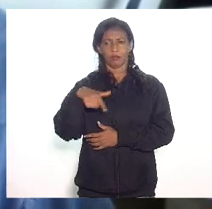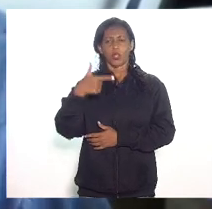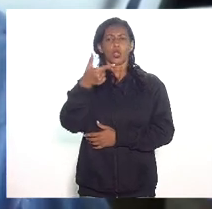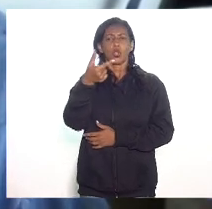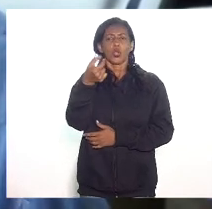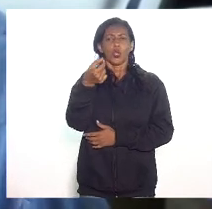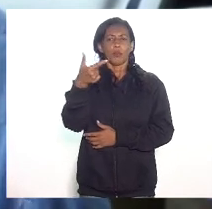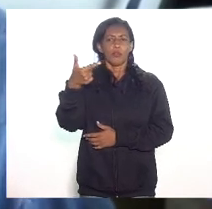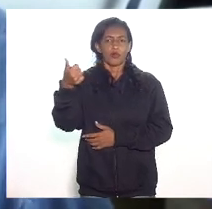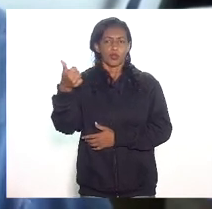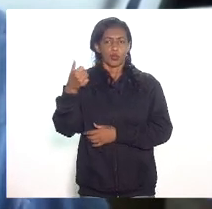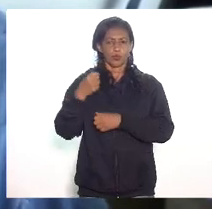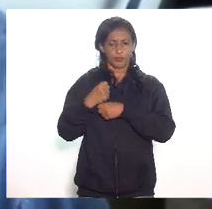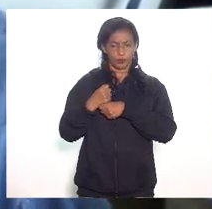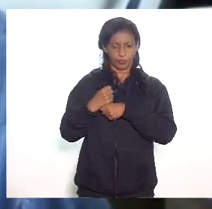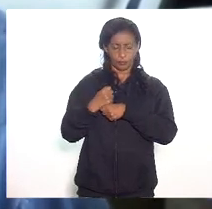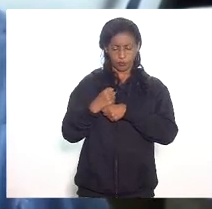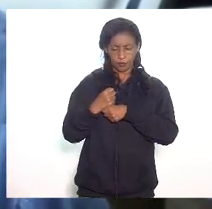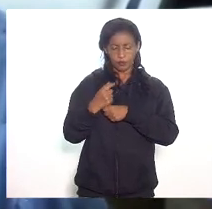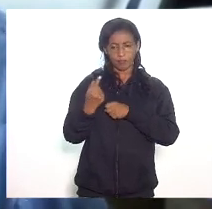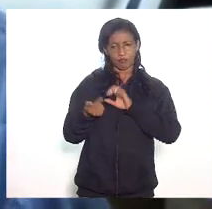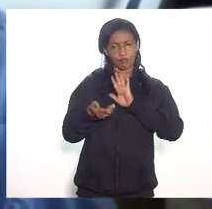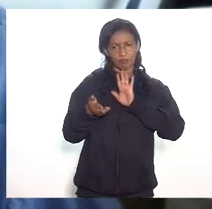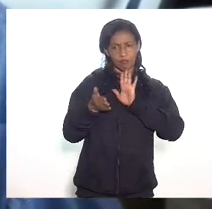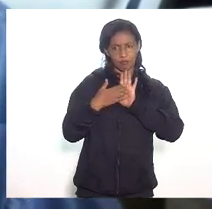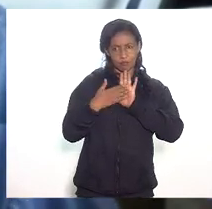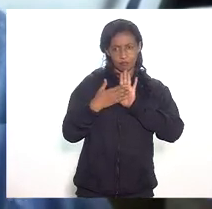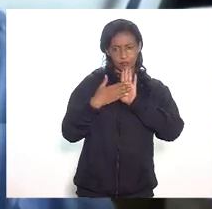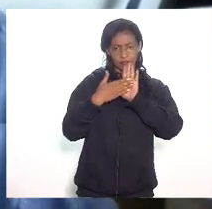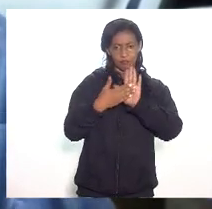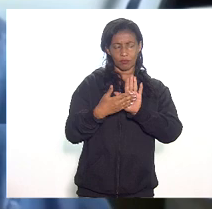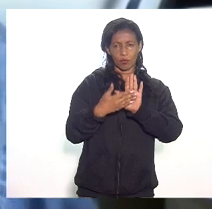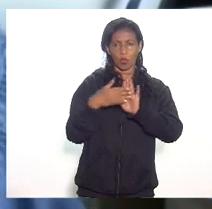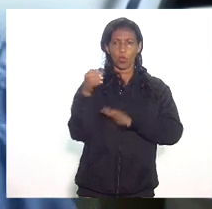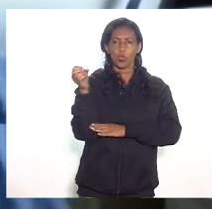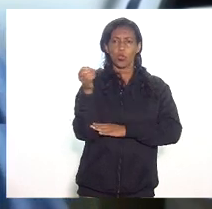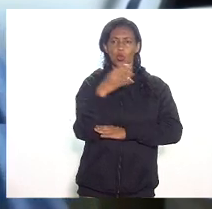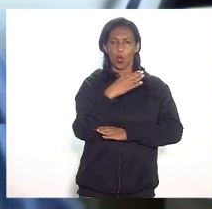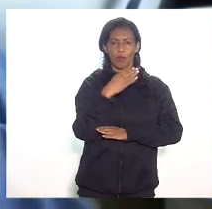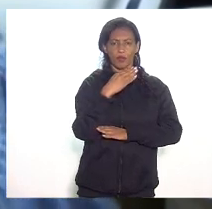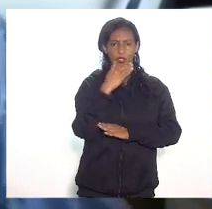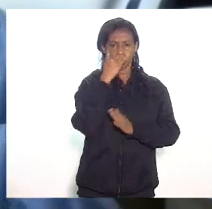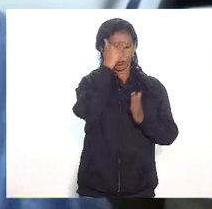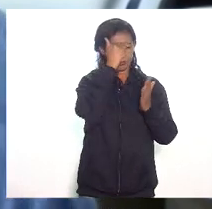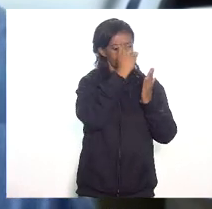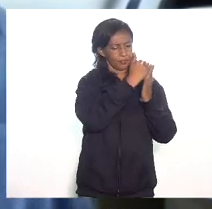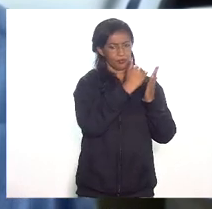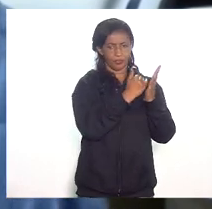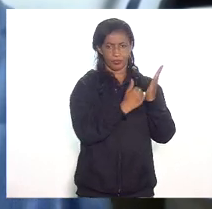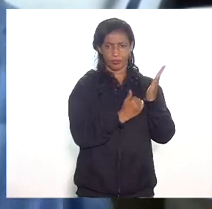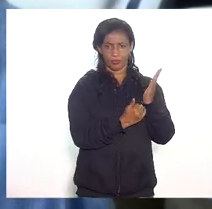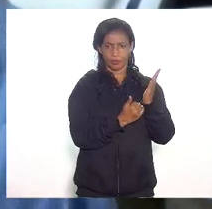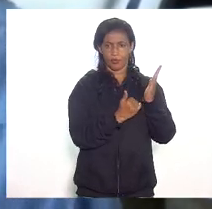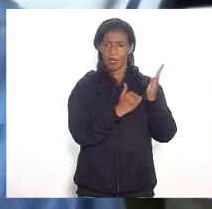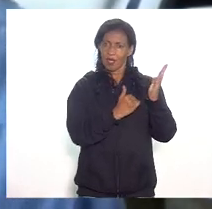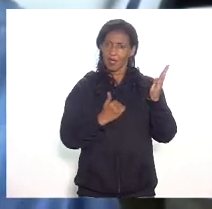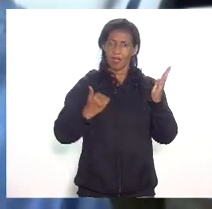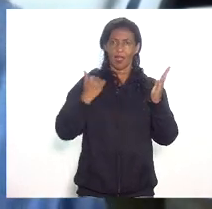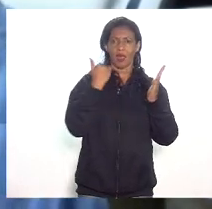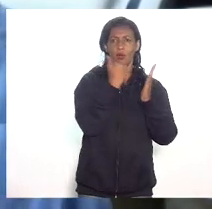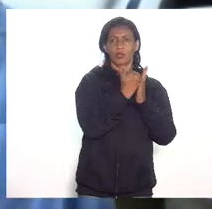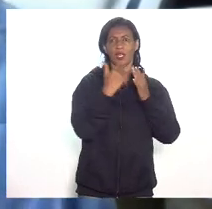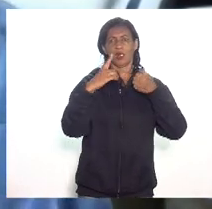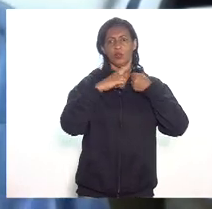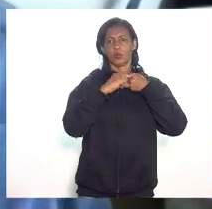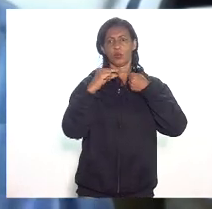que estabelece novas regras, alterando o artigo